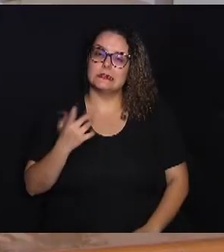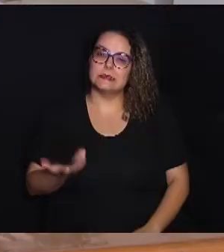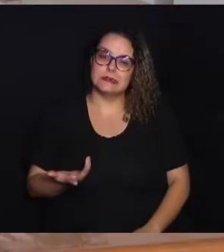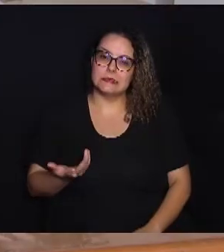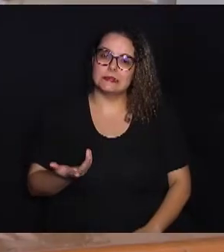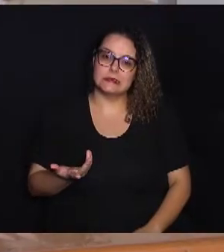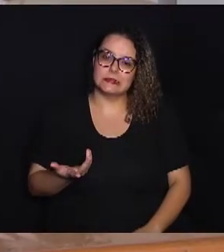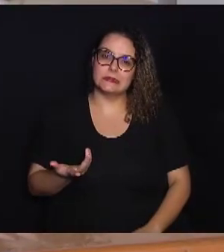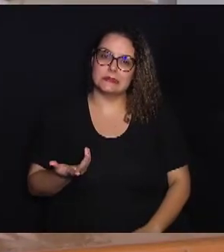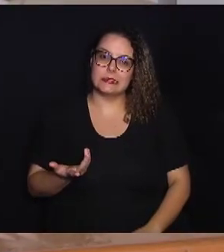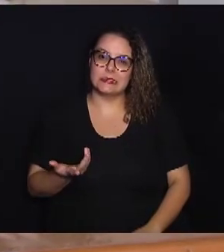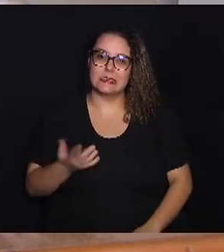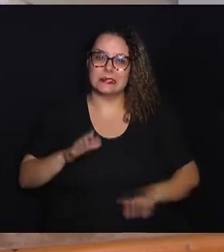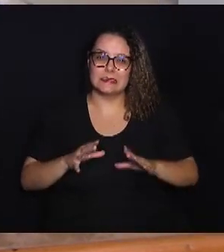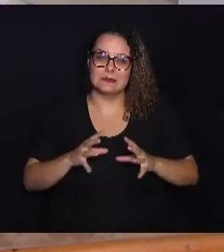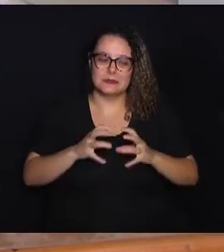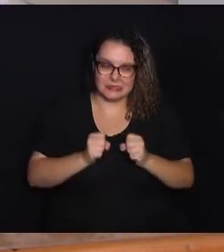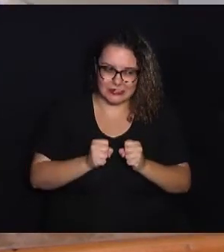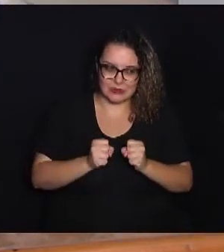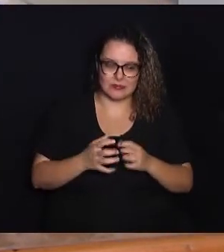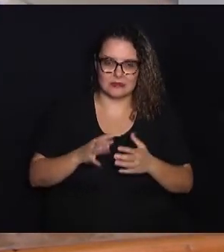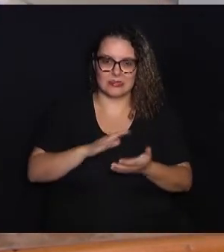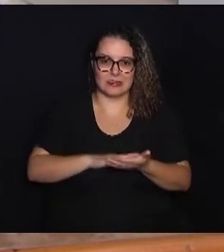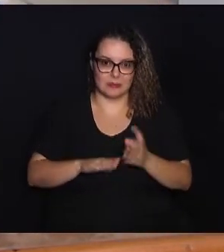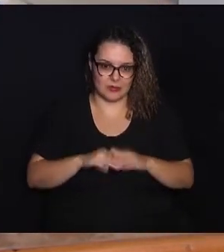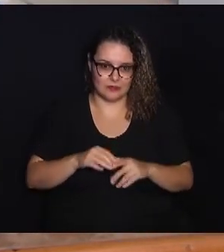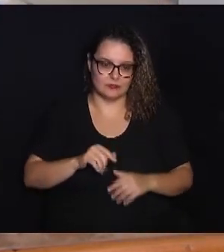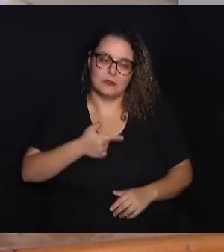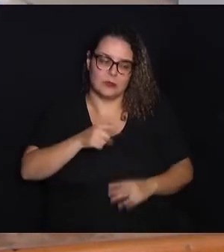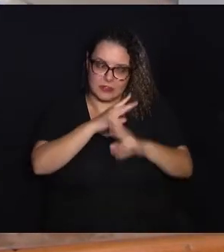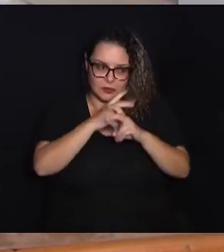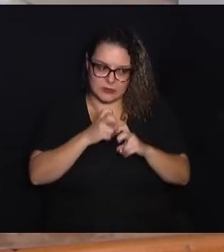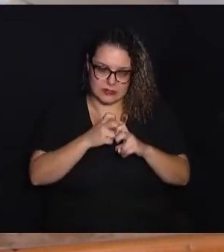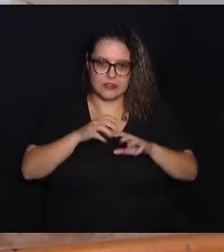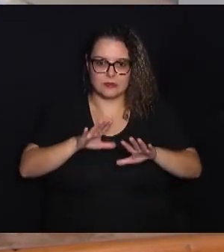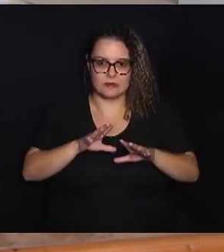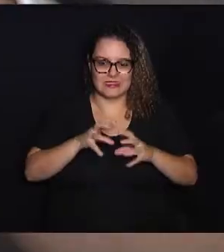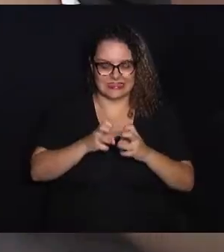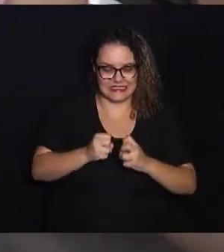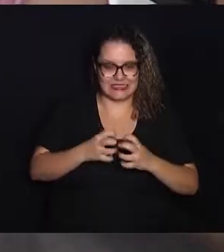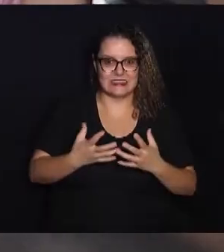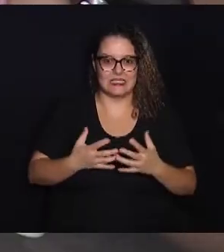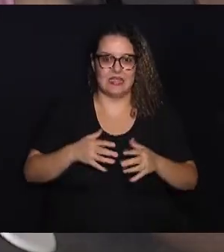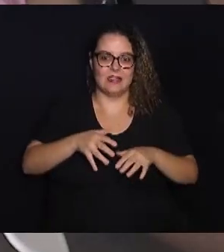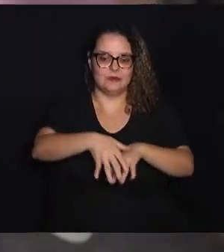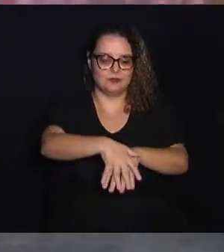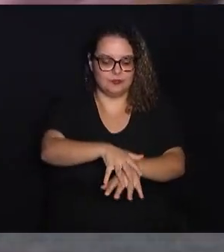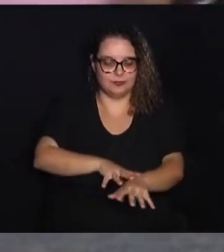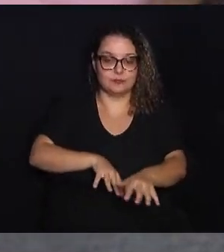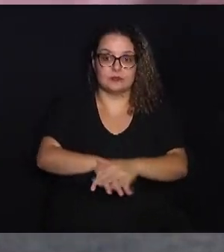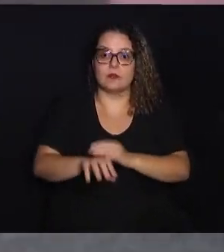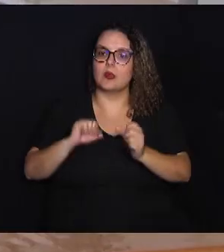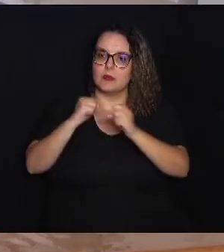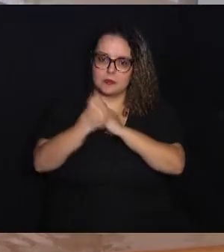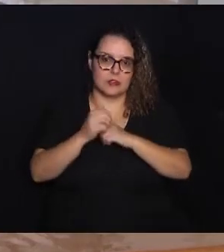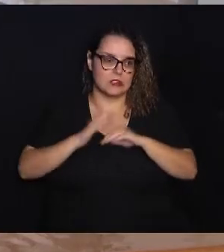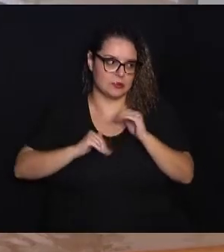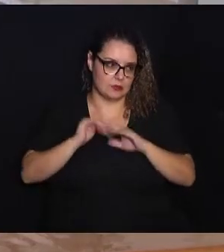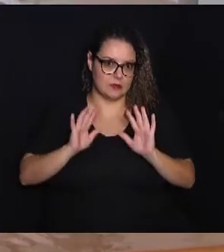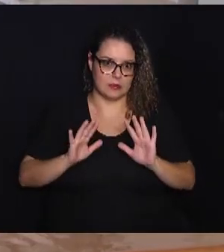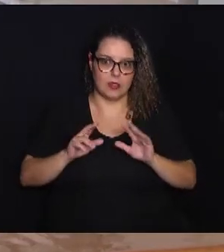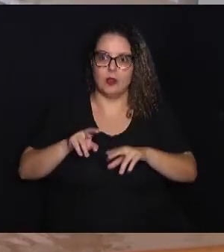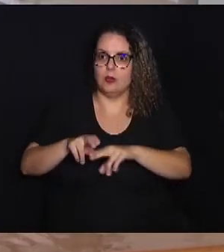às vezes pode grudar um pouquinho na mão, então eu costumo usar as luvas de nitrilo só para proteger. Então por isso sempre